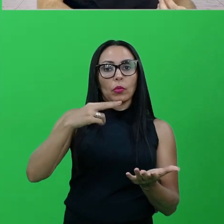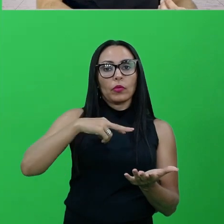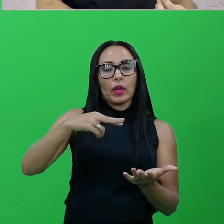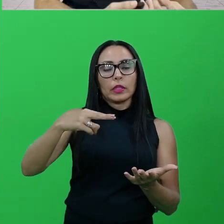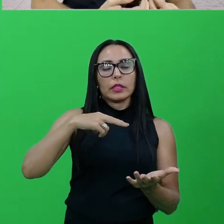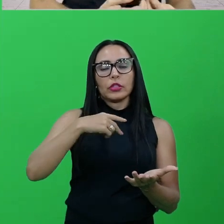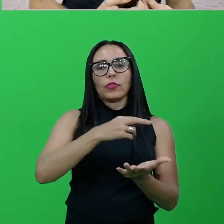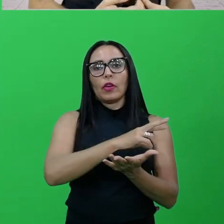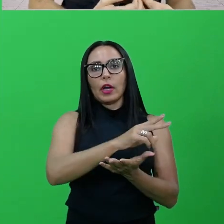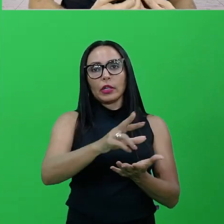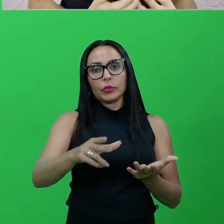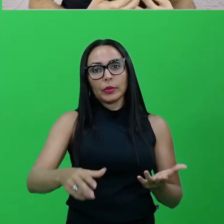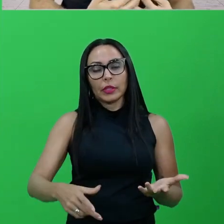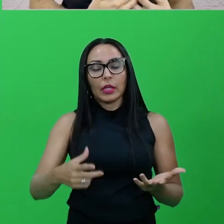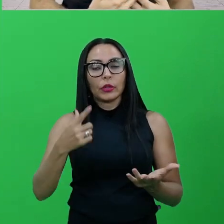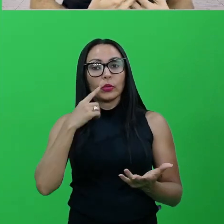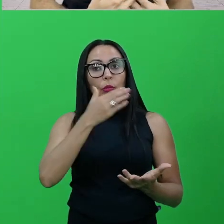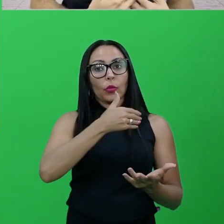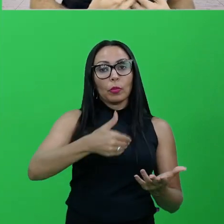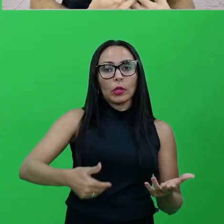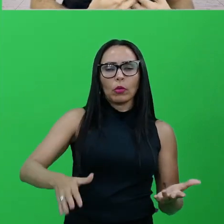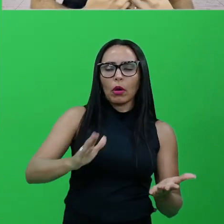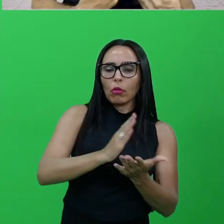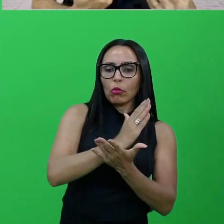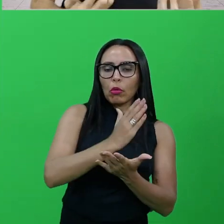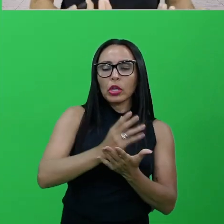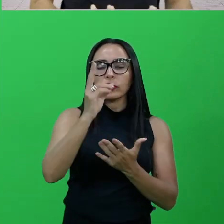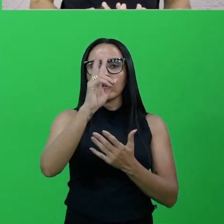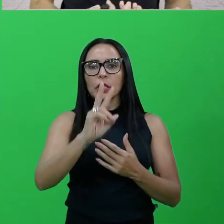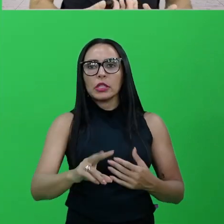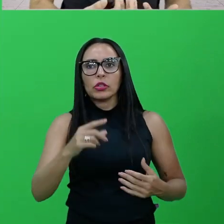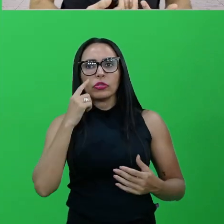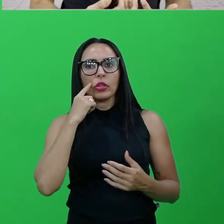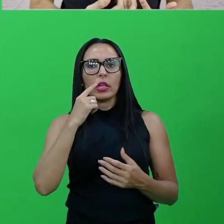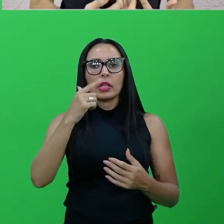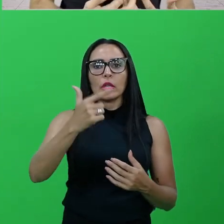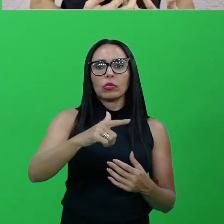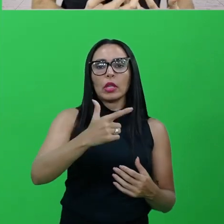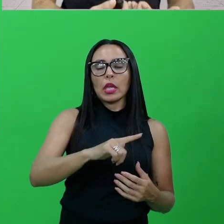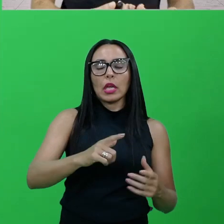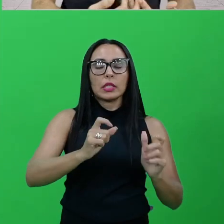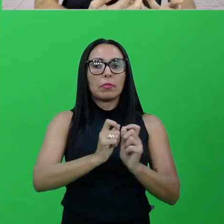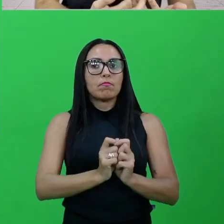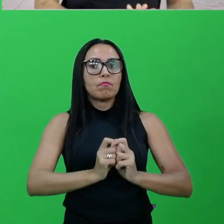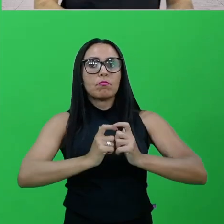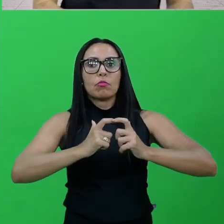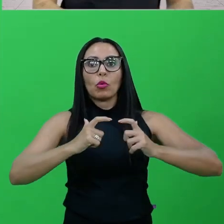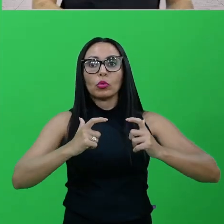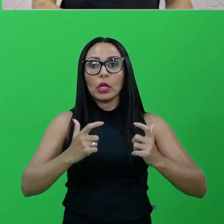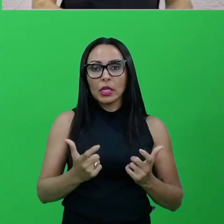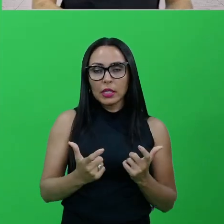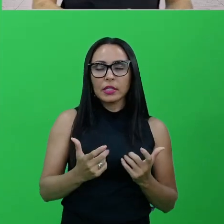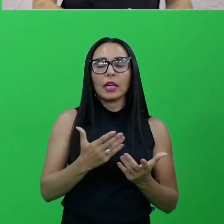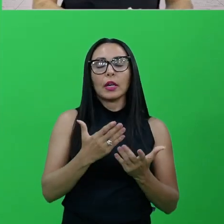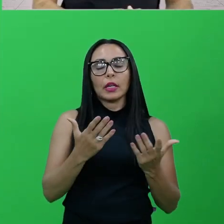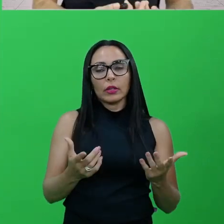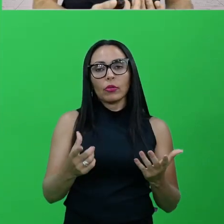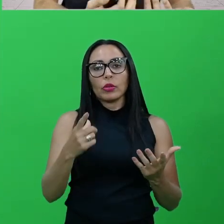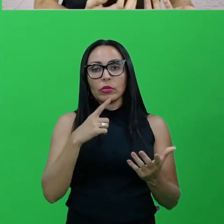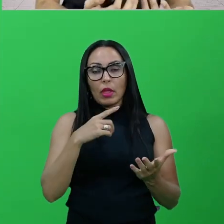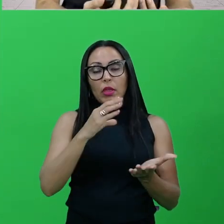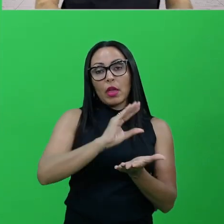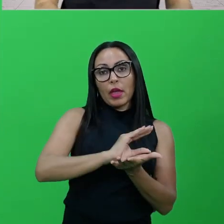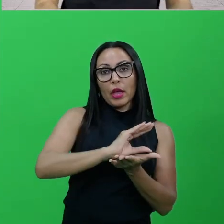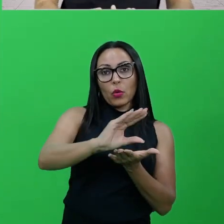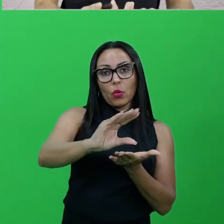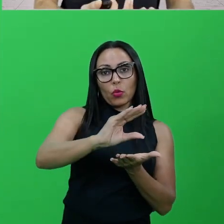recursos. No setor público, muitas vezes não existe essa abundância e quando existe a disponibilidade de recursos,